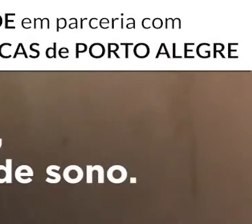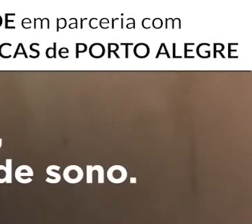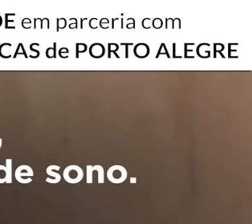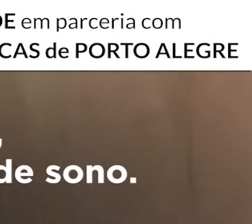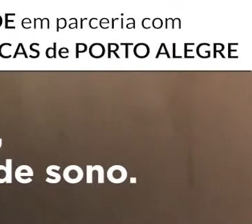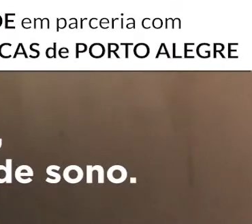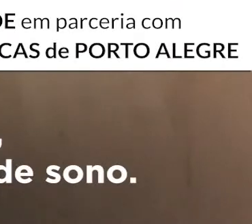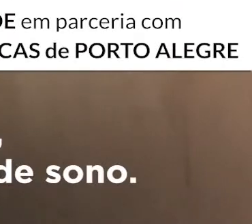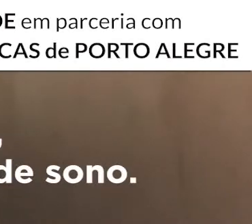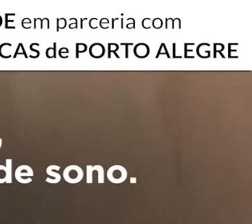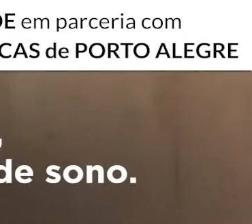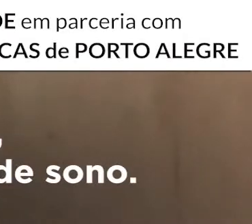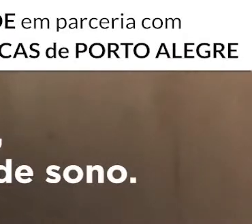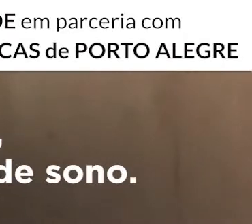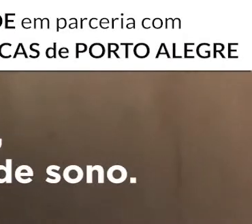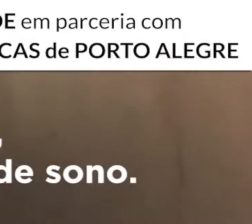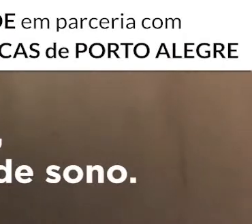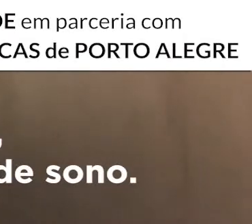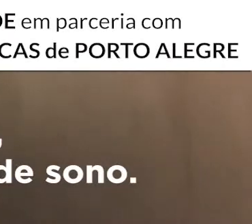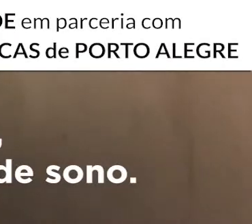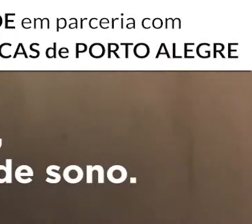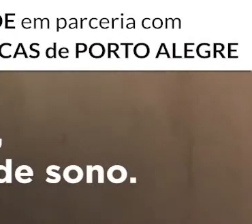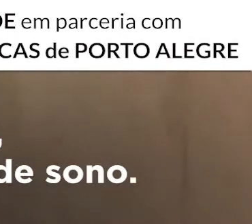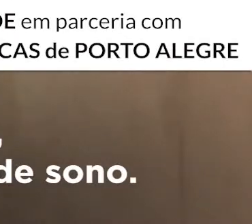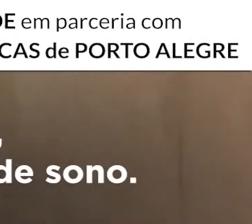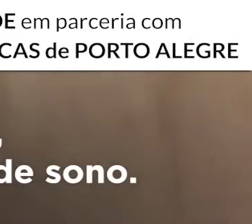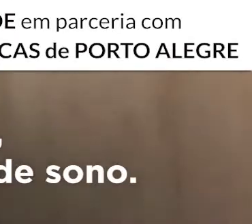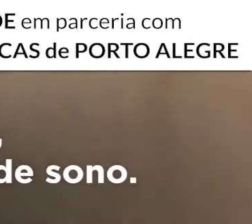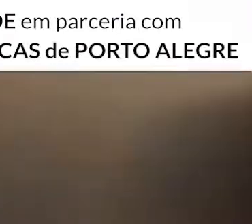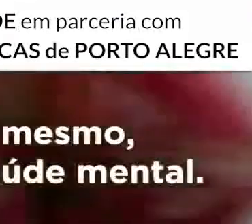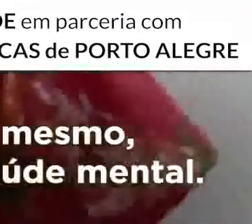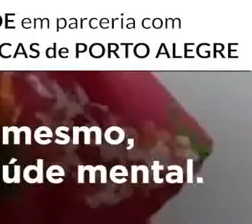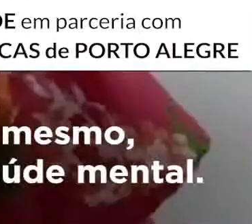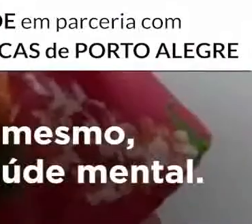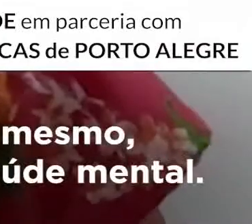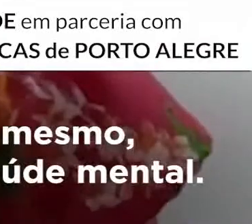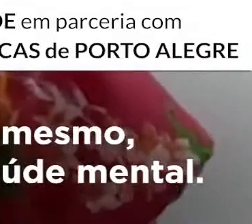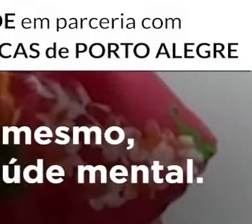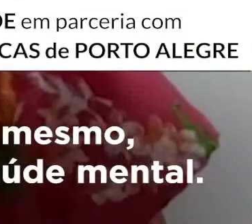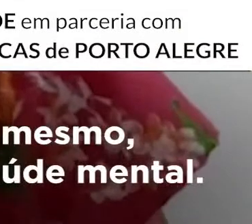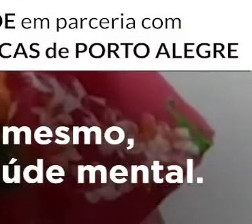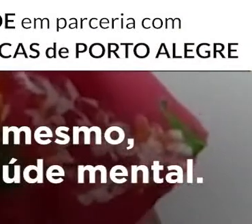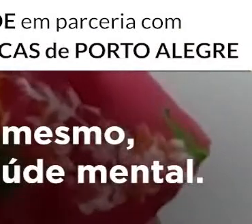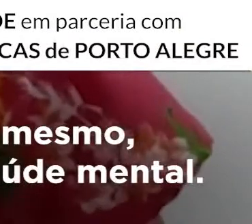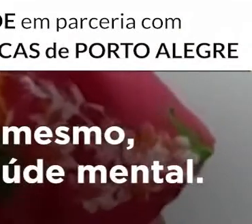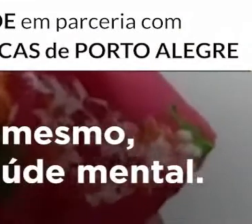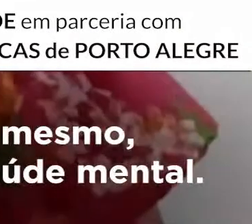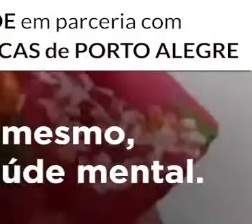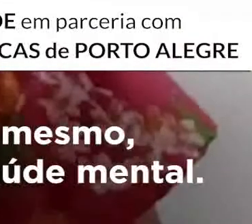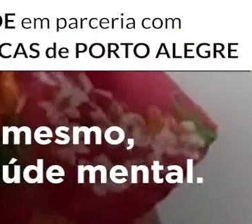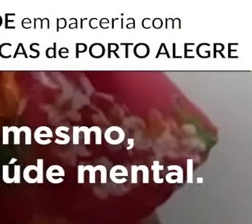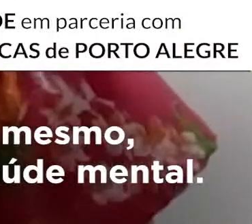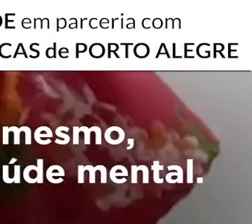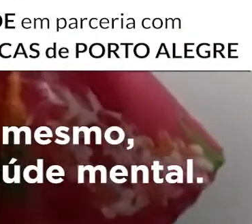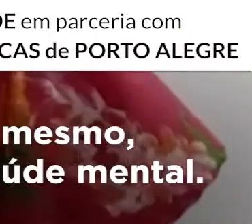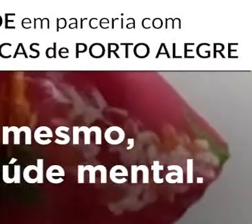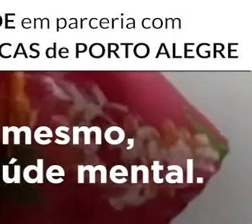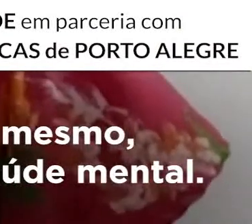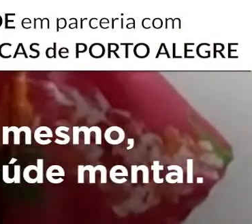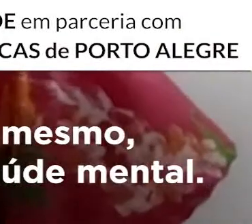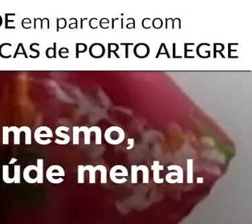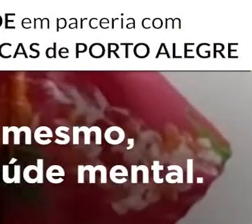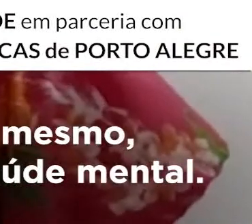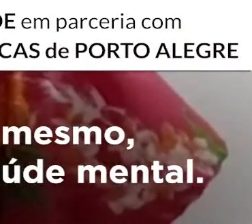mental, como ansiedade, sintomas de depressão, alterações de sono. O projeto tem contribuído muito com a minha